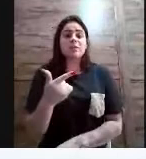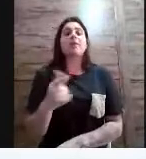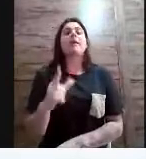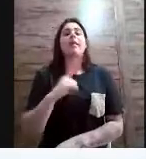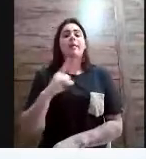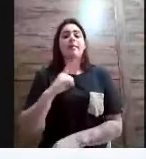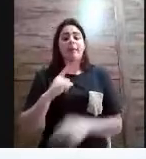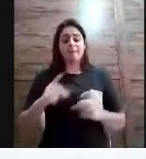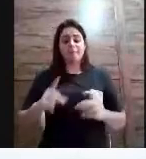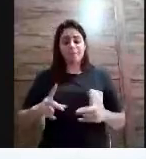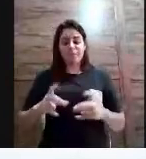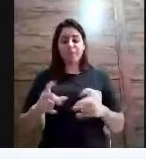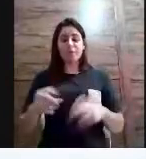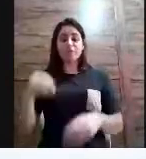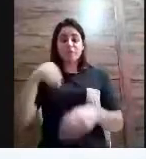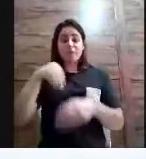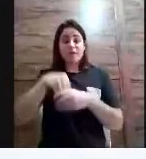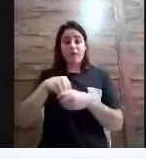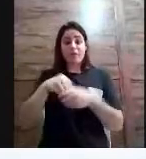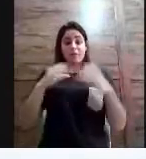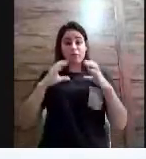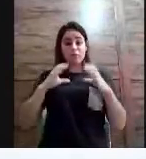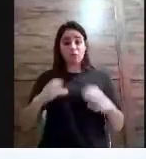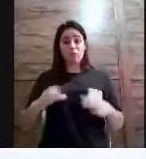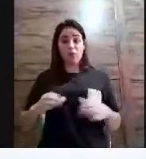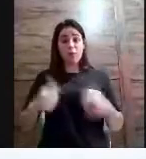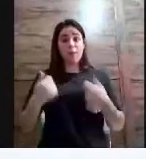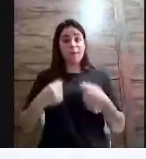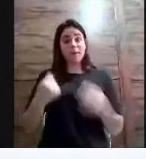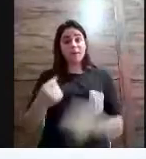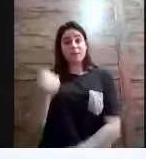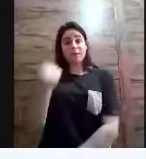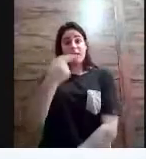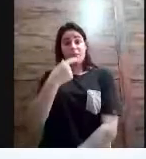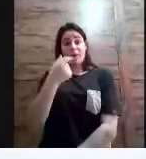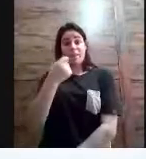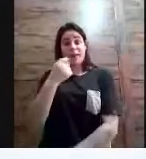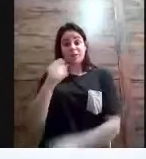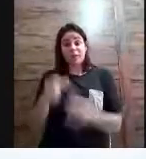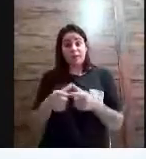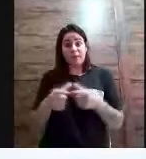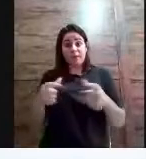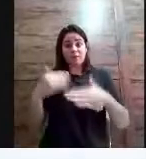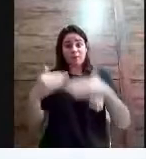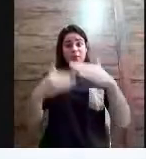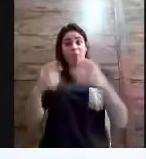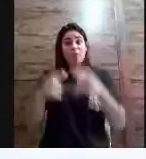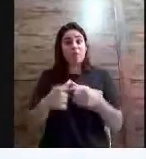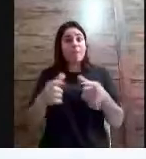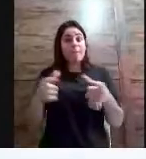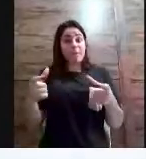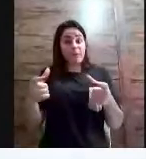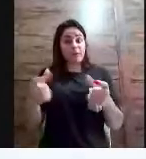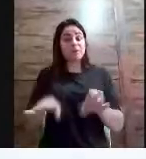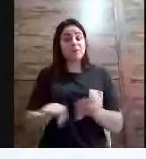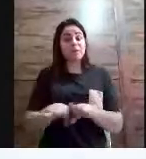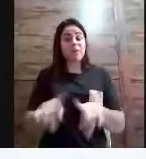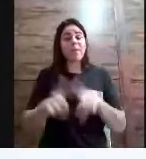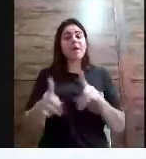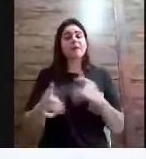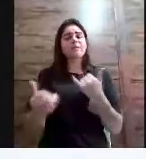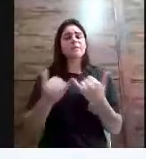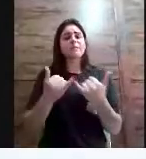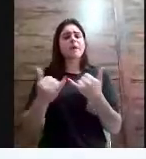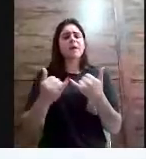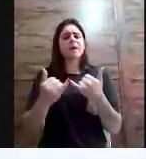tomar o remédio para mantê-lo sob controle, para que ele não, né, cause a doença. Então fica parecendo que está tudo